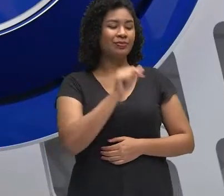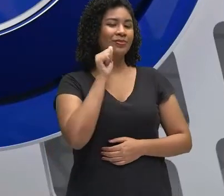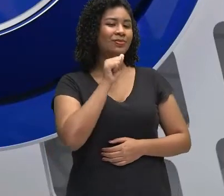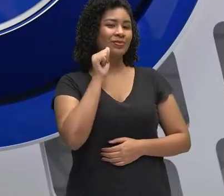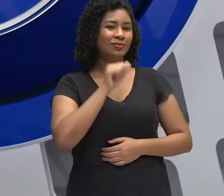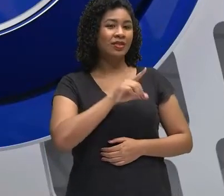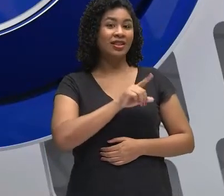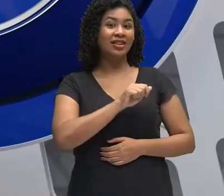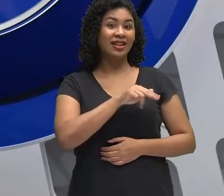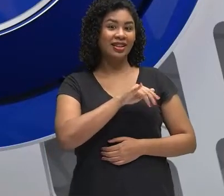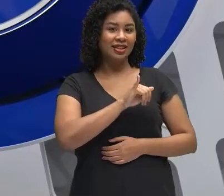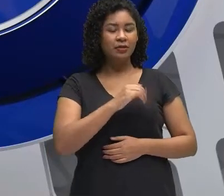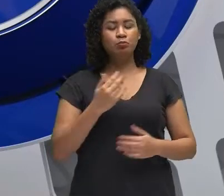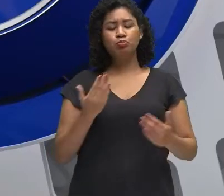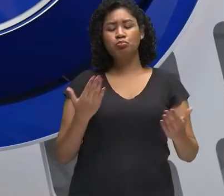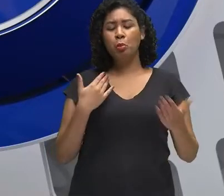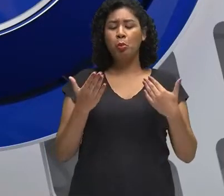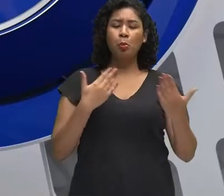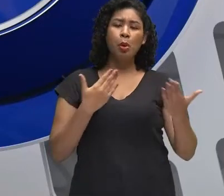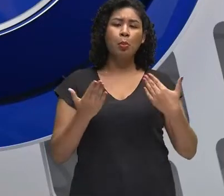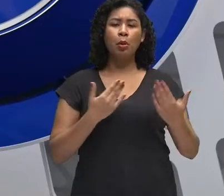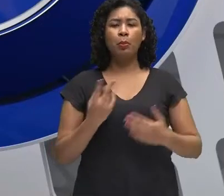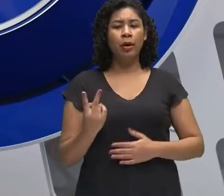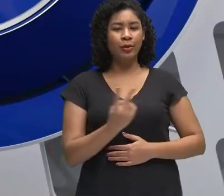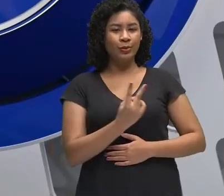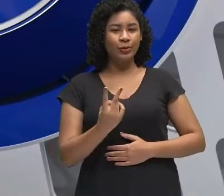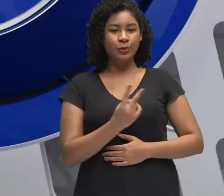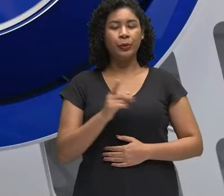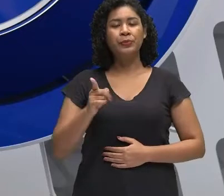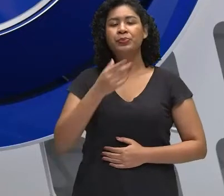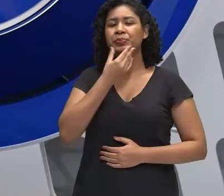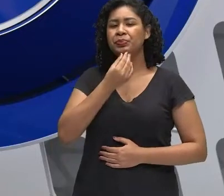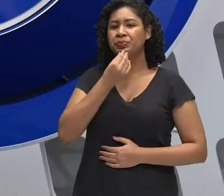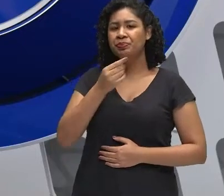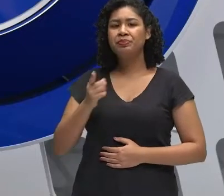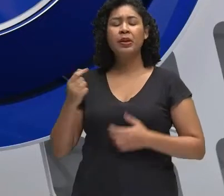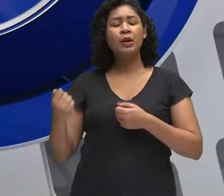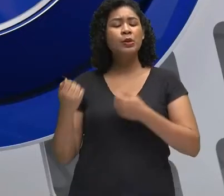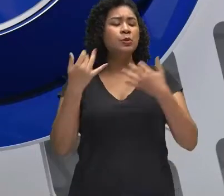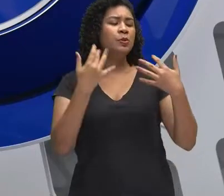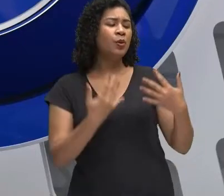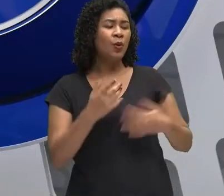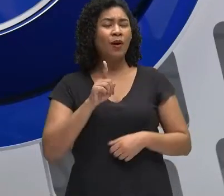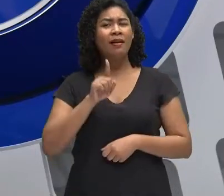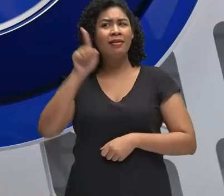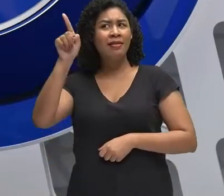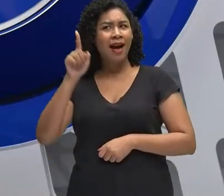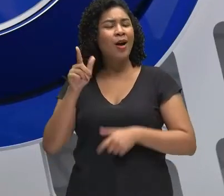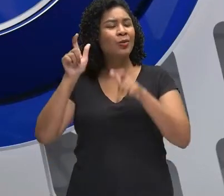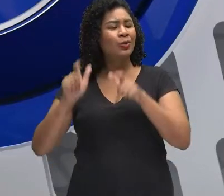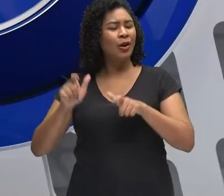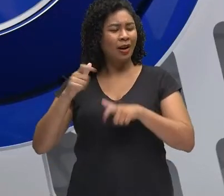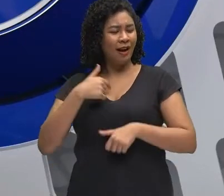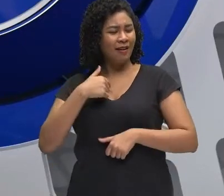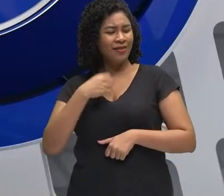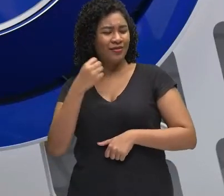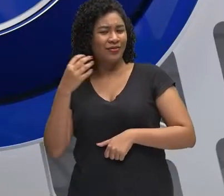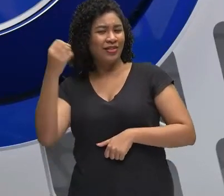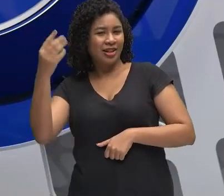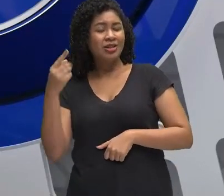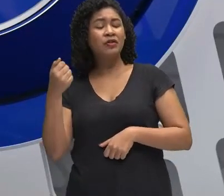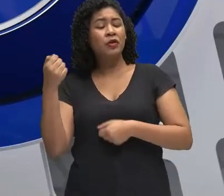ele observou lá na Austrália, o que as pessoas fazem. Ele foi comentando sobre as atividades, sobre o dia a dia